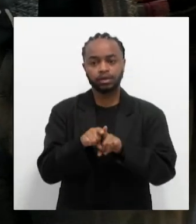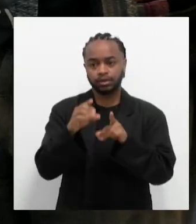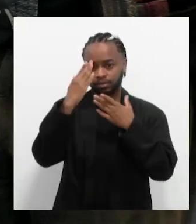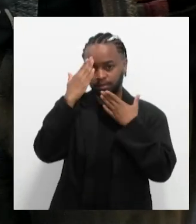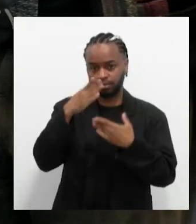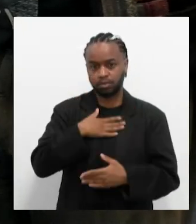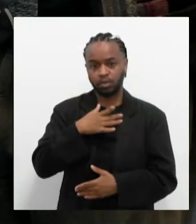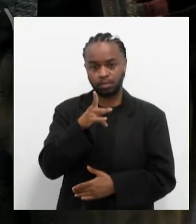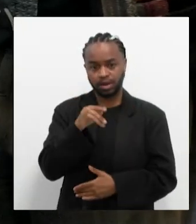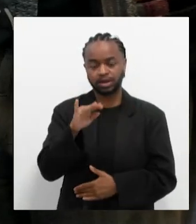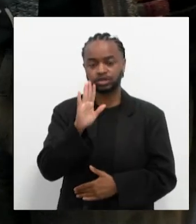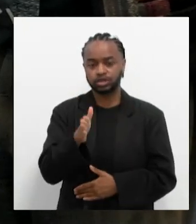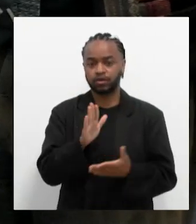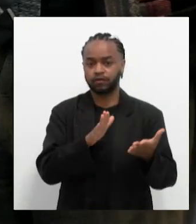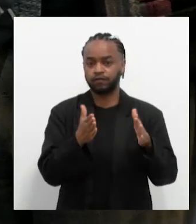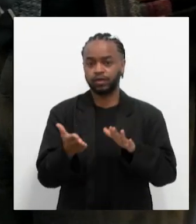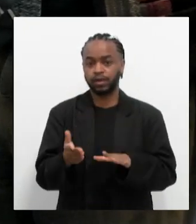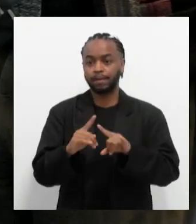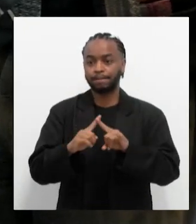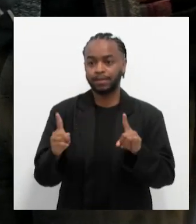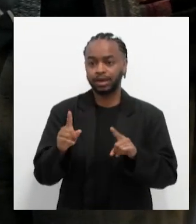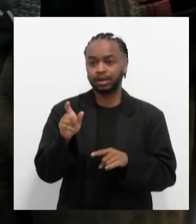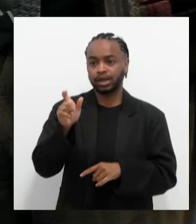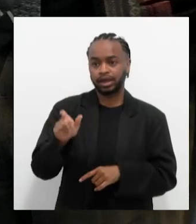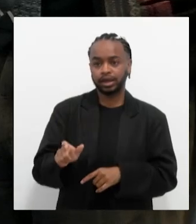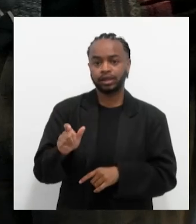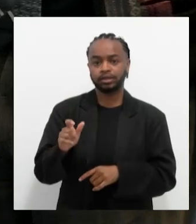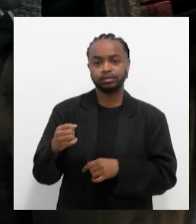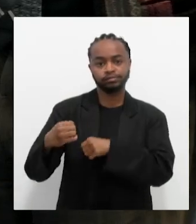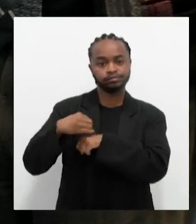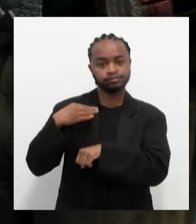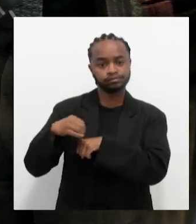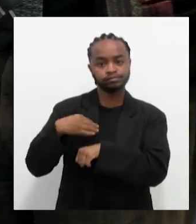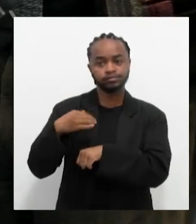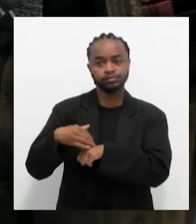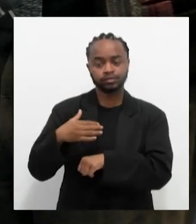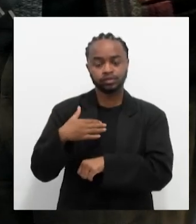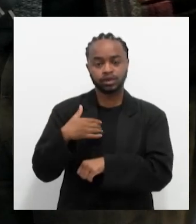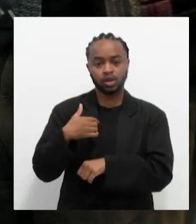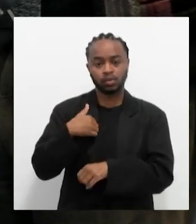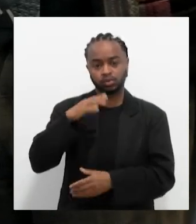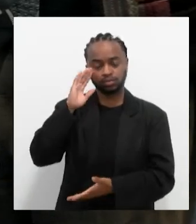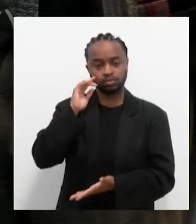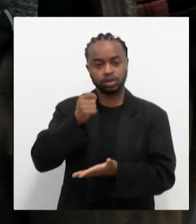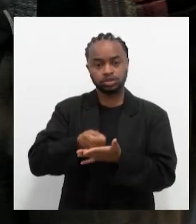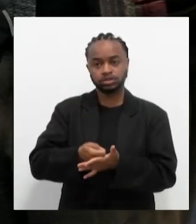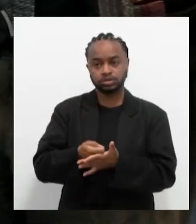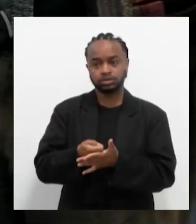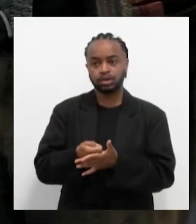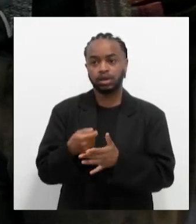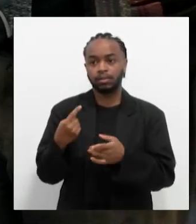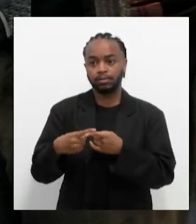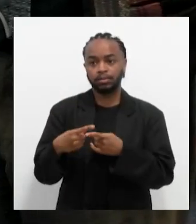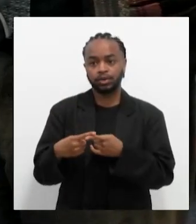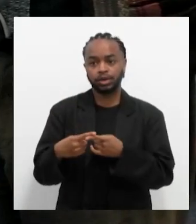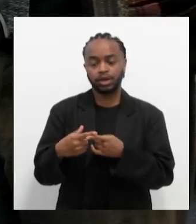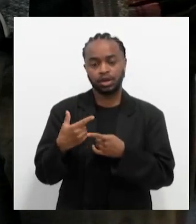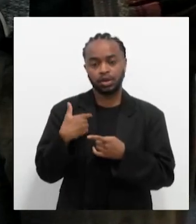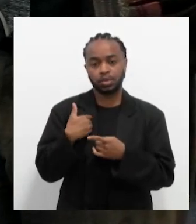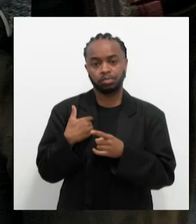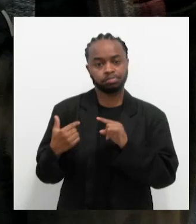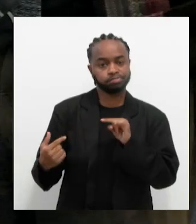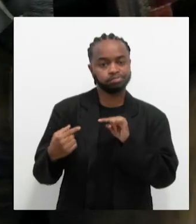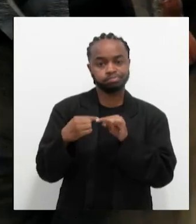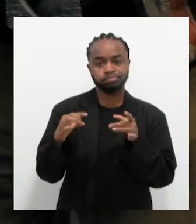está mais aqui entre nós, e que foi decisivo para essa tomada de decisão, para que eu me tornasse rubro-negra.